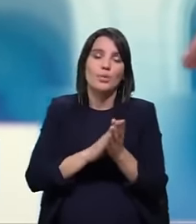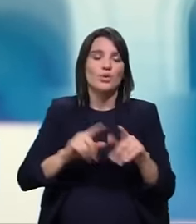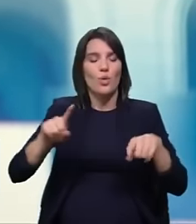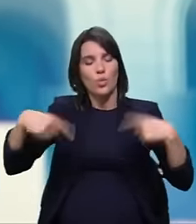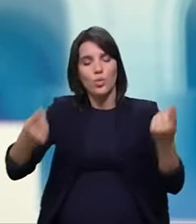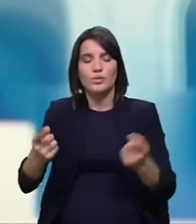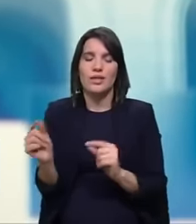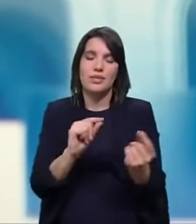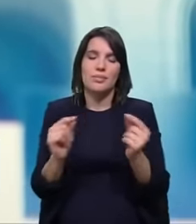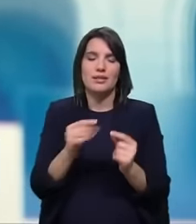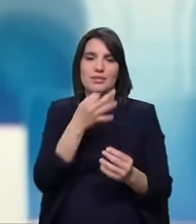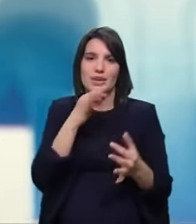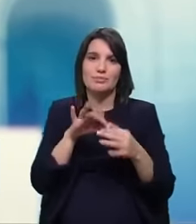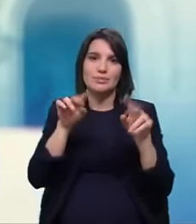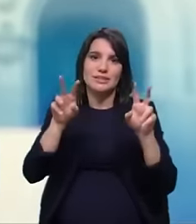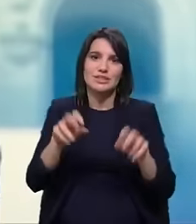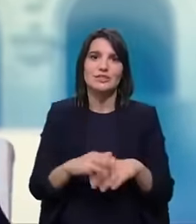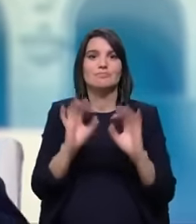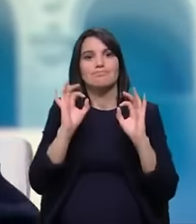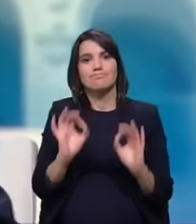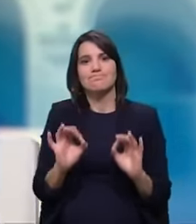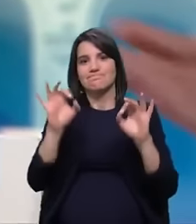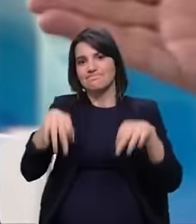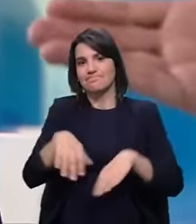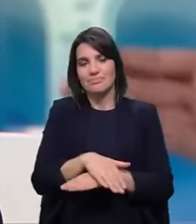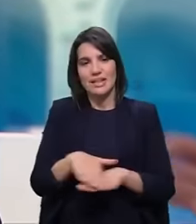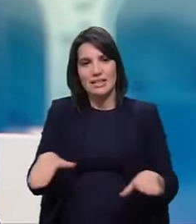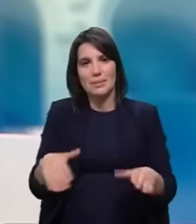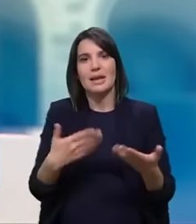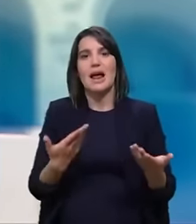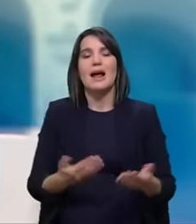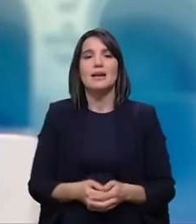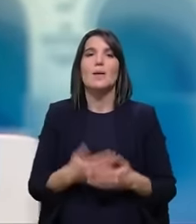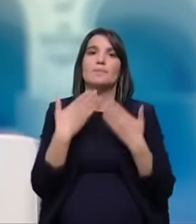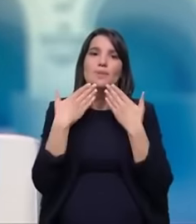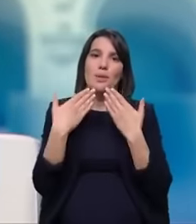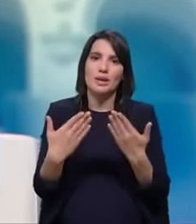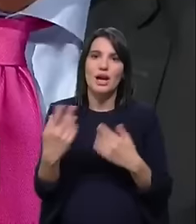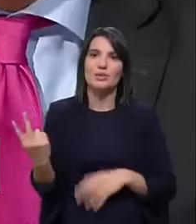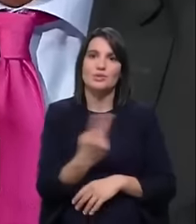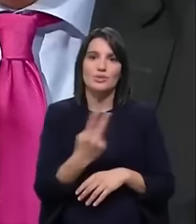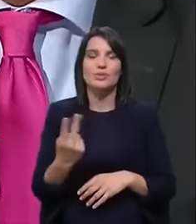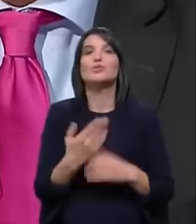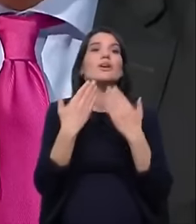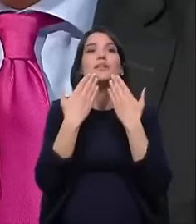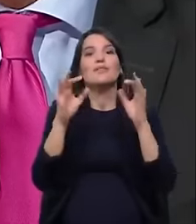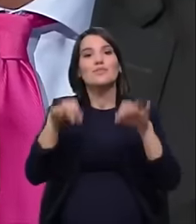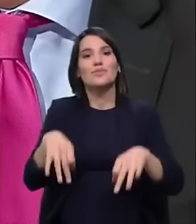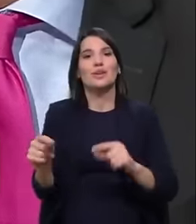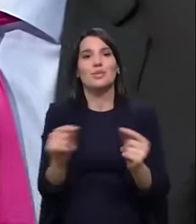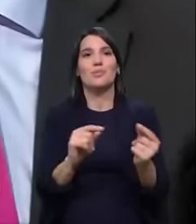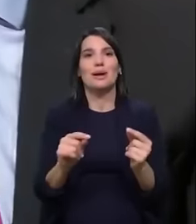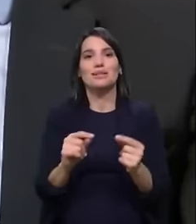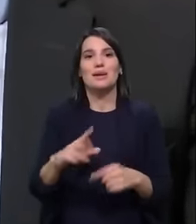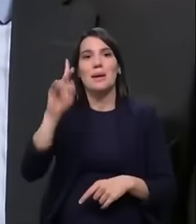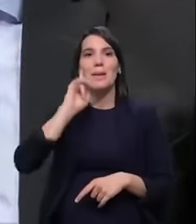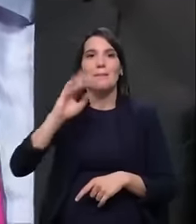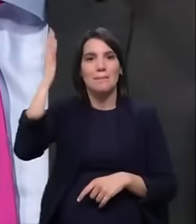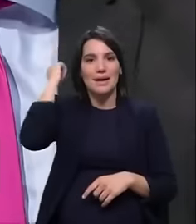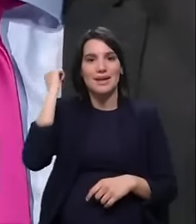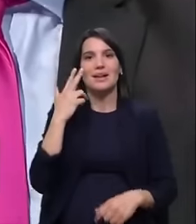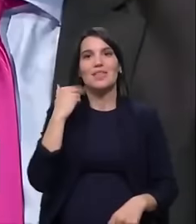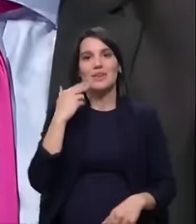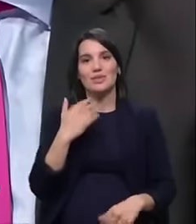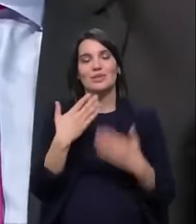noutros debates para falar sobre isto. Vamos mesmo ter que terminar. É a muleta do PS. Obrigada a ambos e terminamos o debate. Mariana Mortágua,